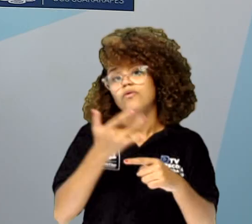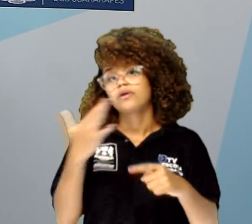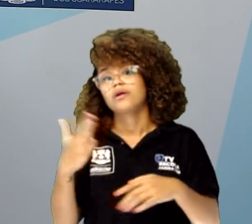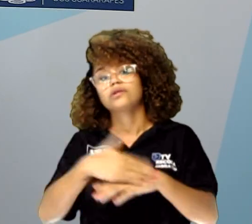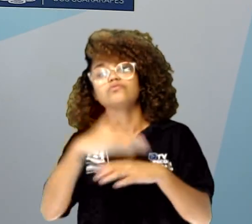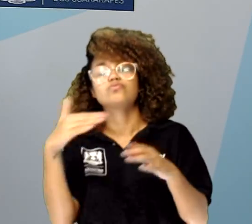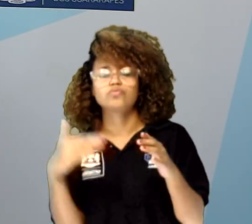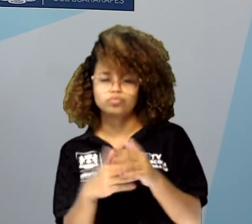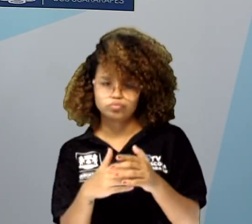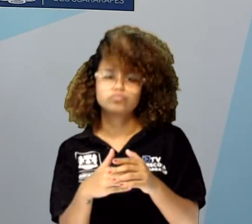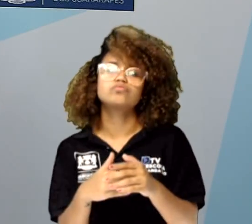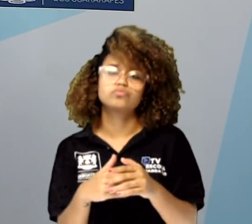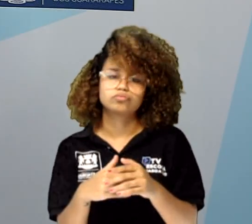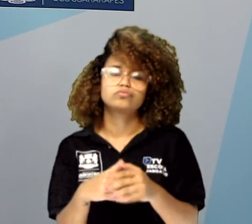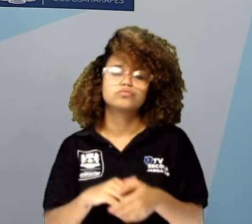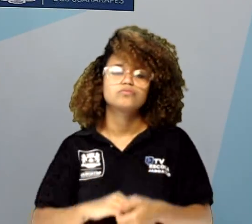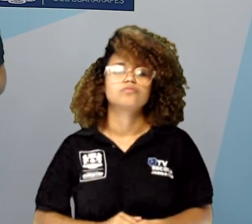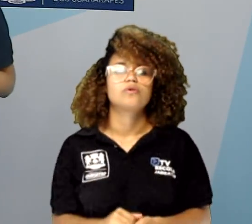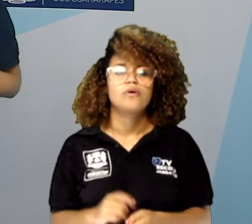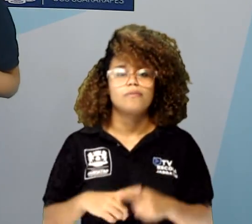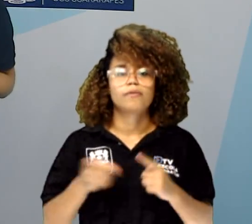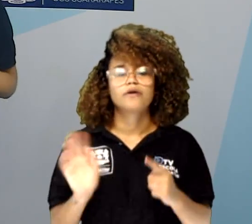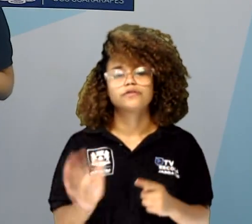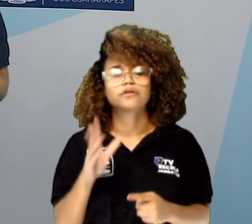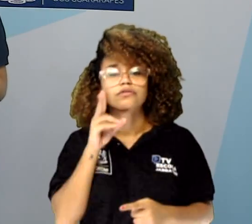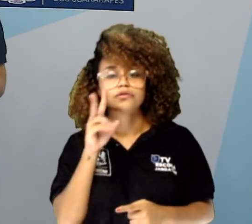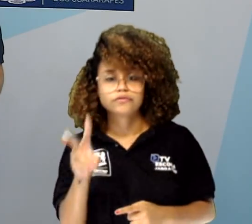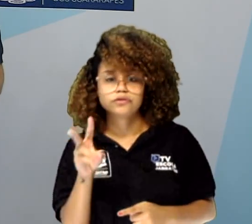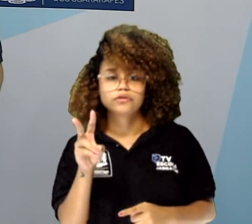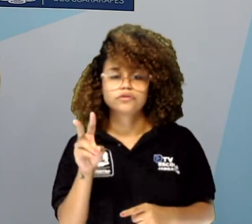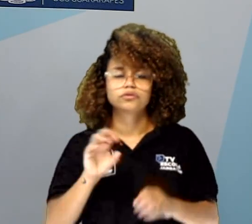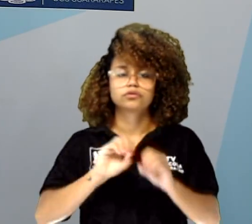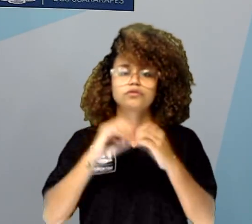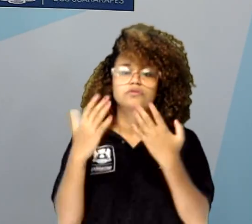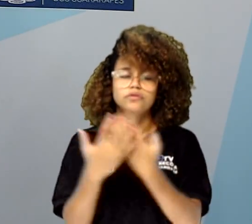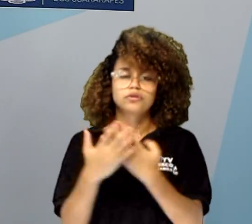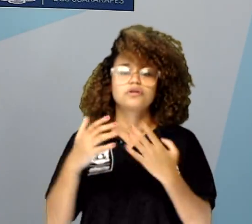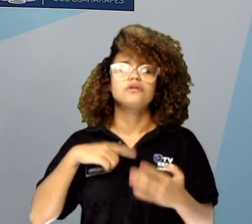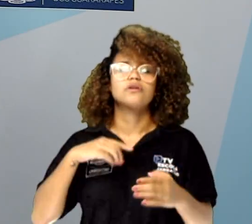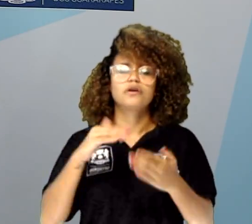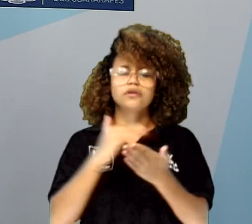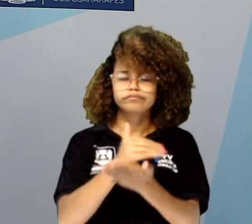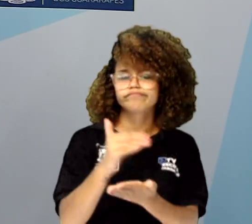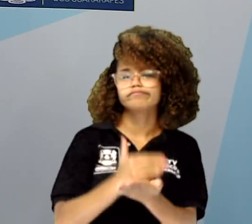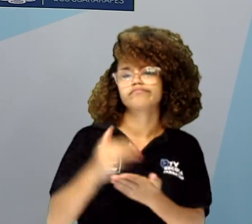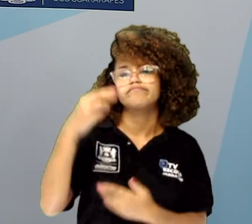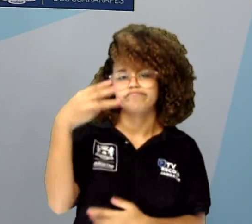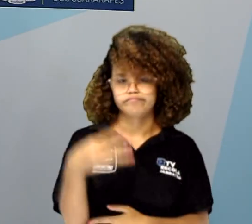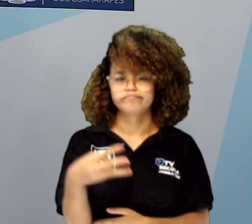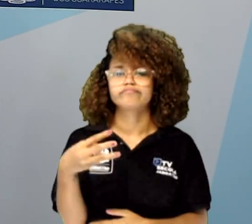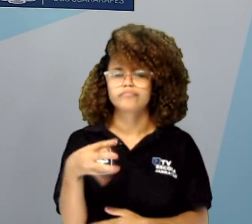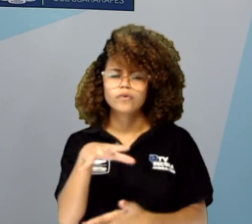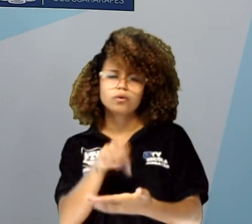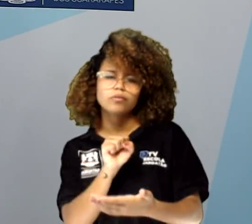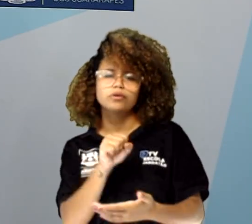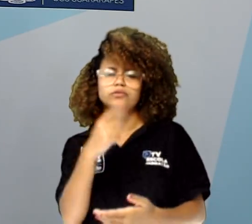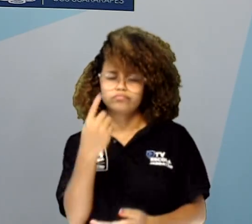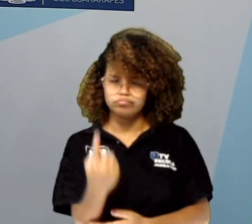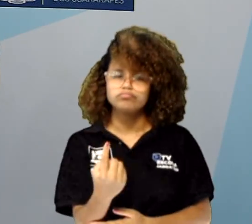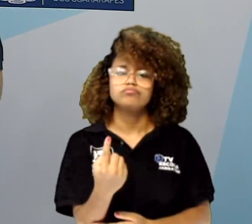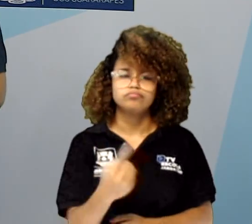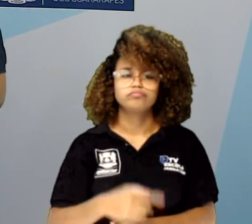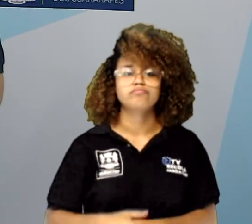partes. Aqui não está aparecendo, mas a gente viu no slide anterior que estava dividido em 3 partes e a gente pegou uma dessas